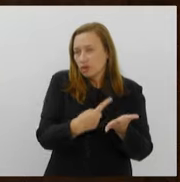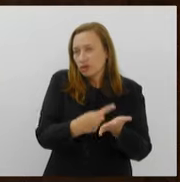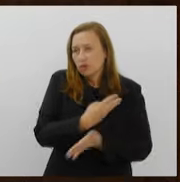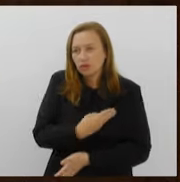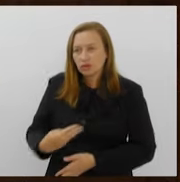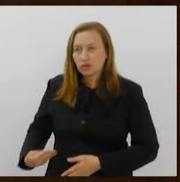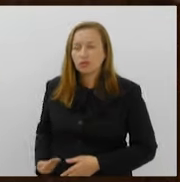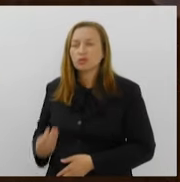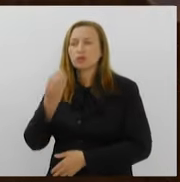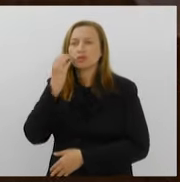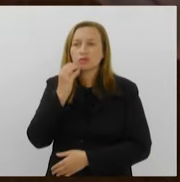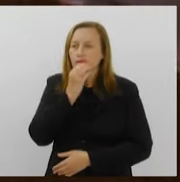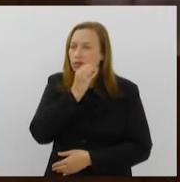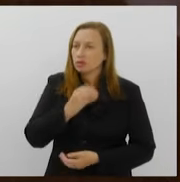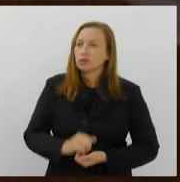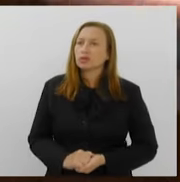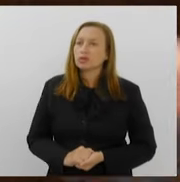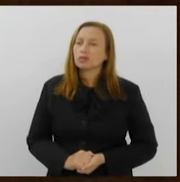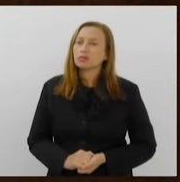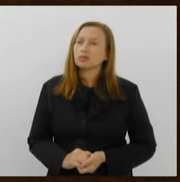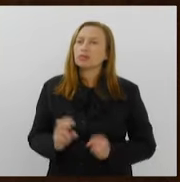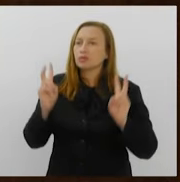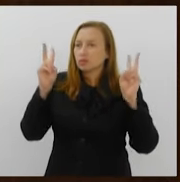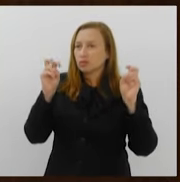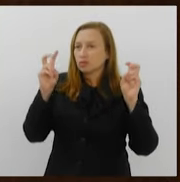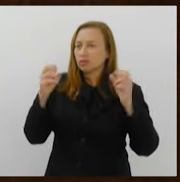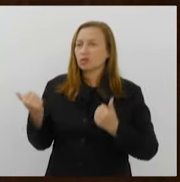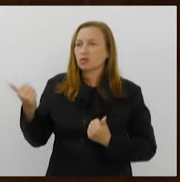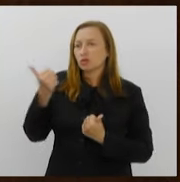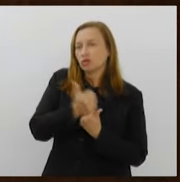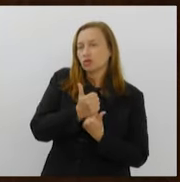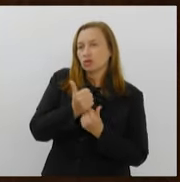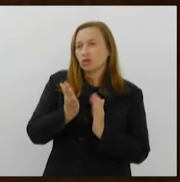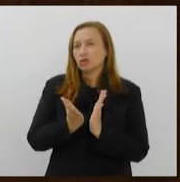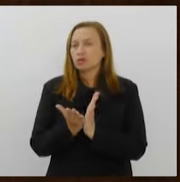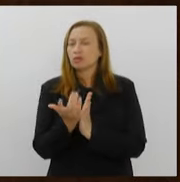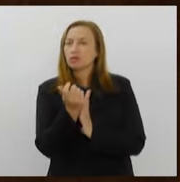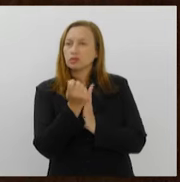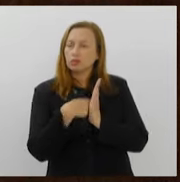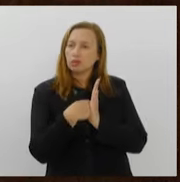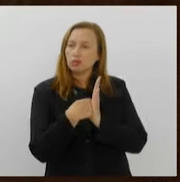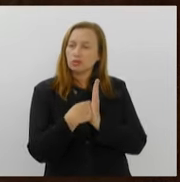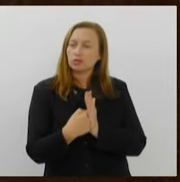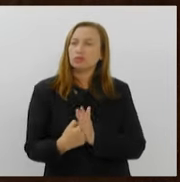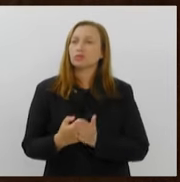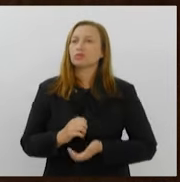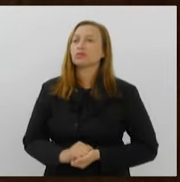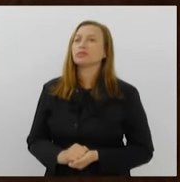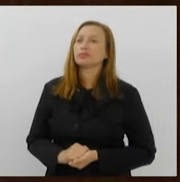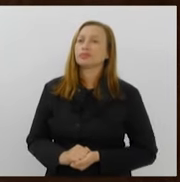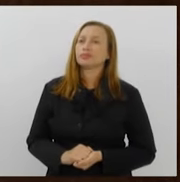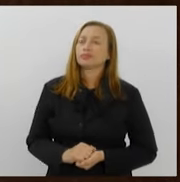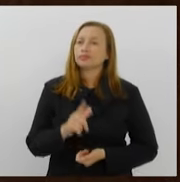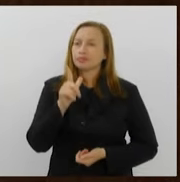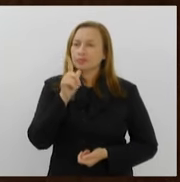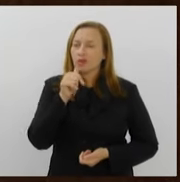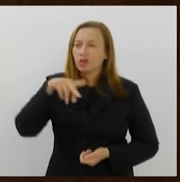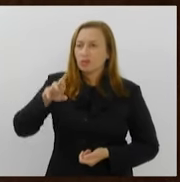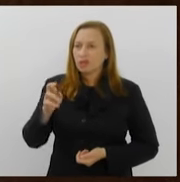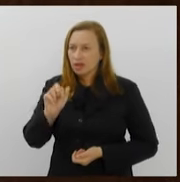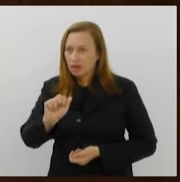governador Cláudio Castro sobre a questão da substituição tributária na questão da água